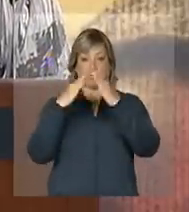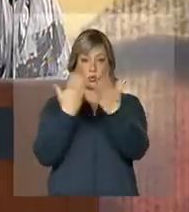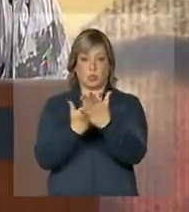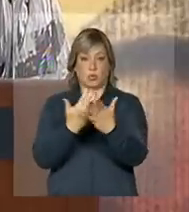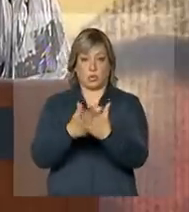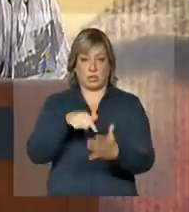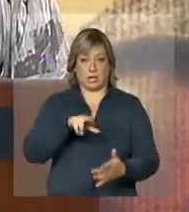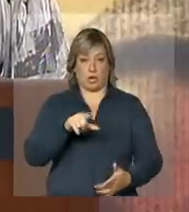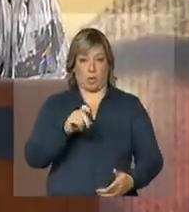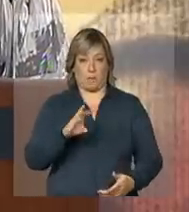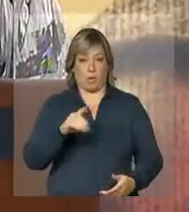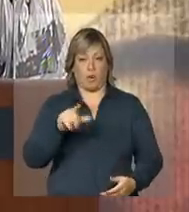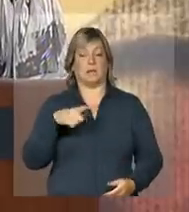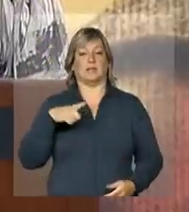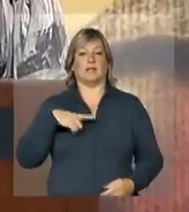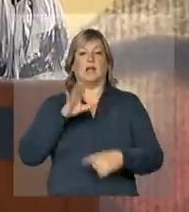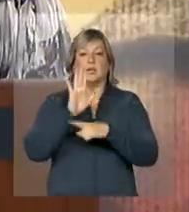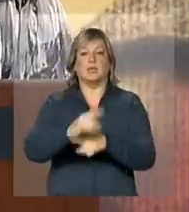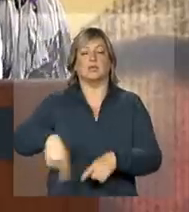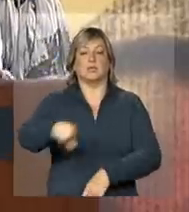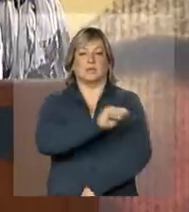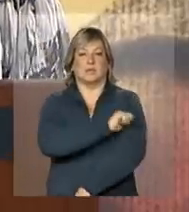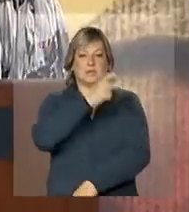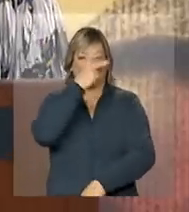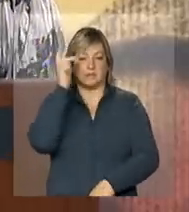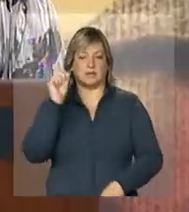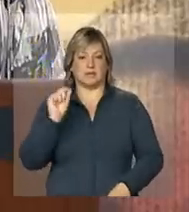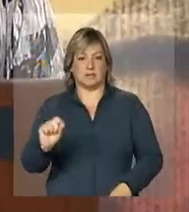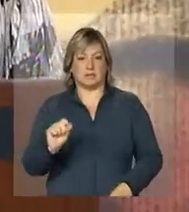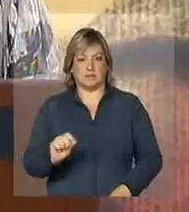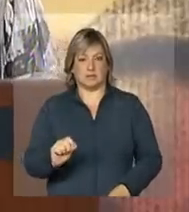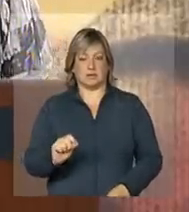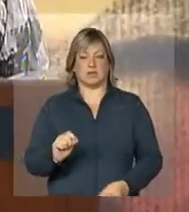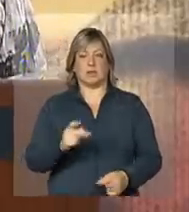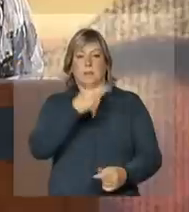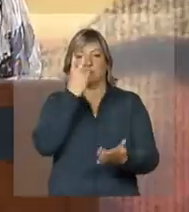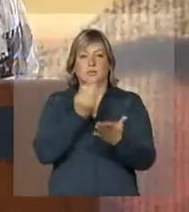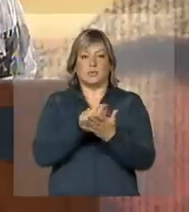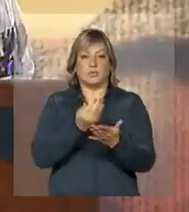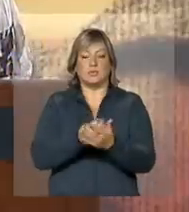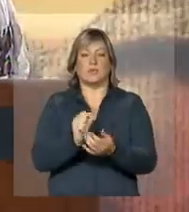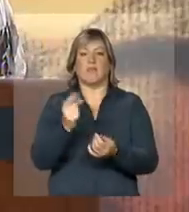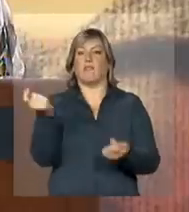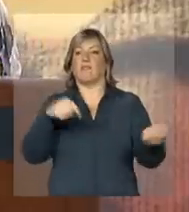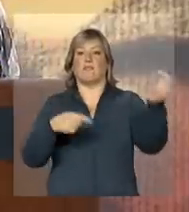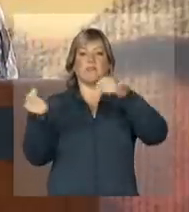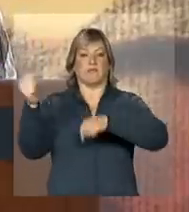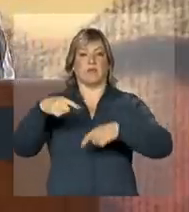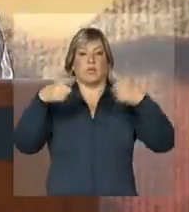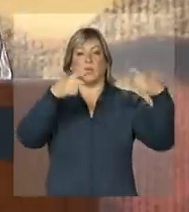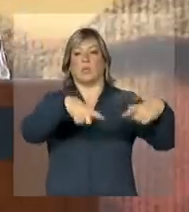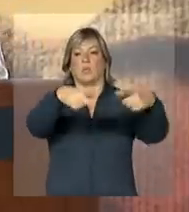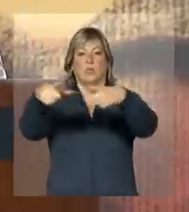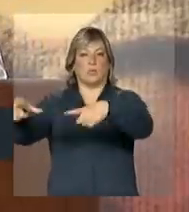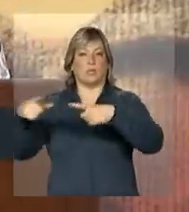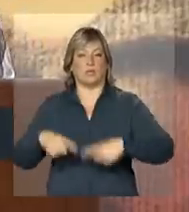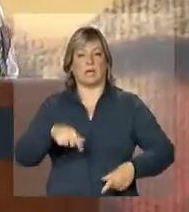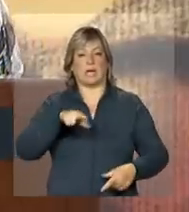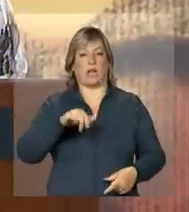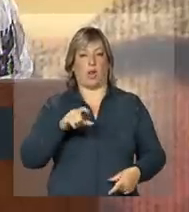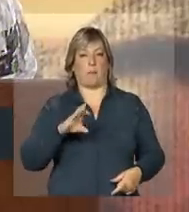atendem estudantes e as escolas que atendem estudantes oriundos dos territórios